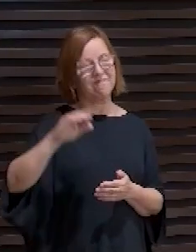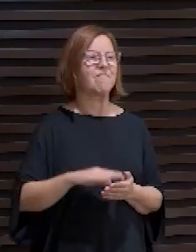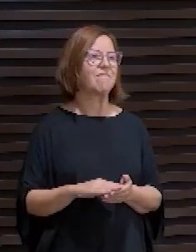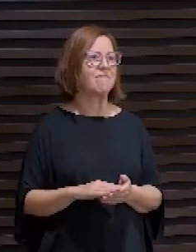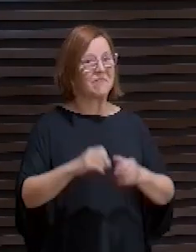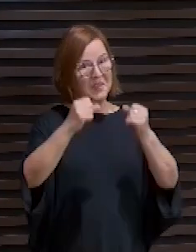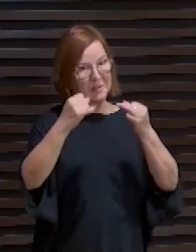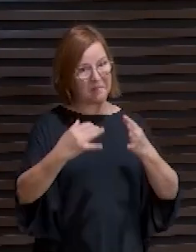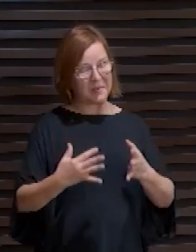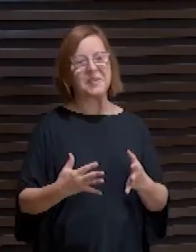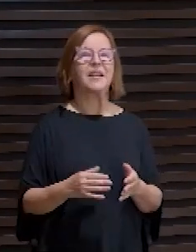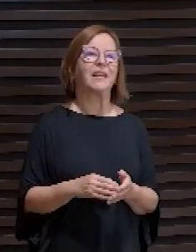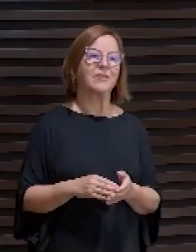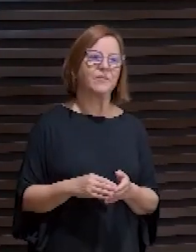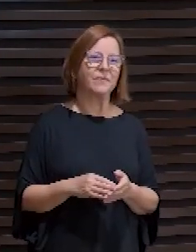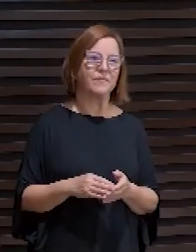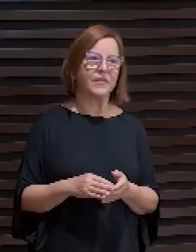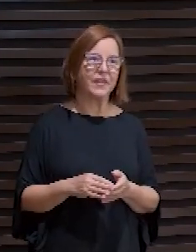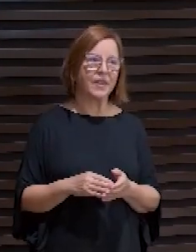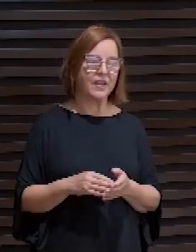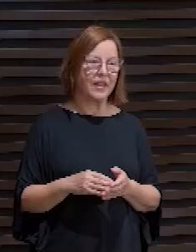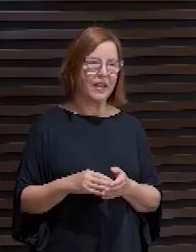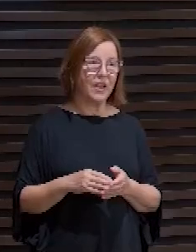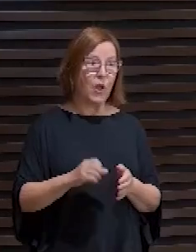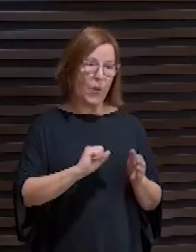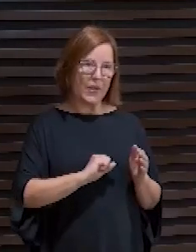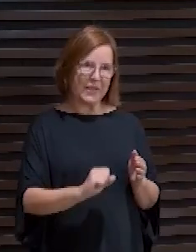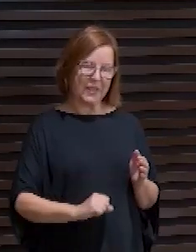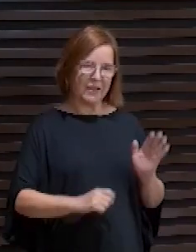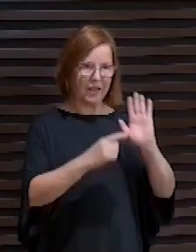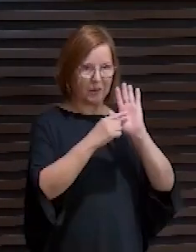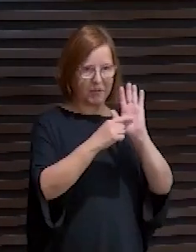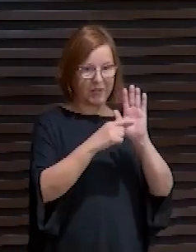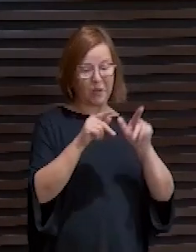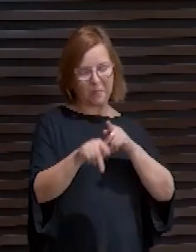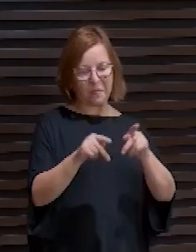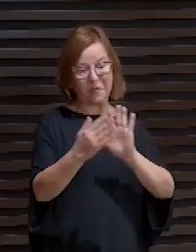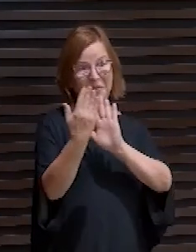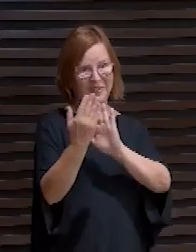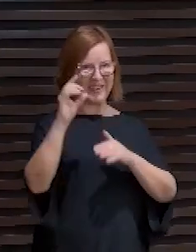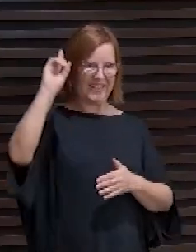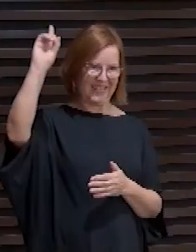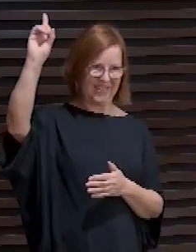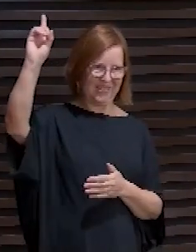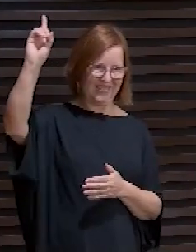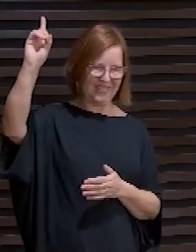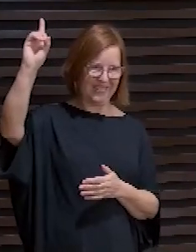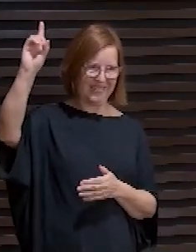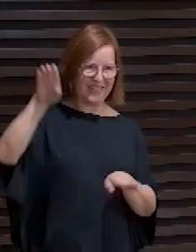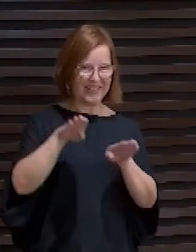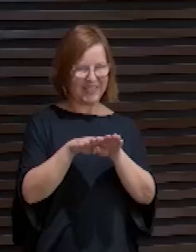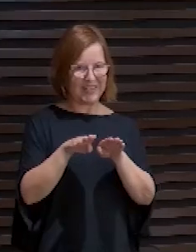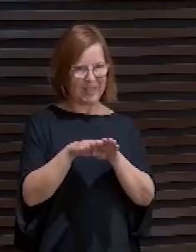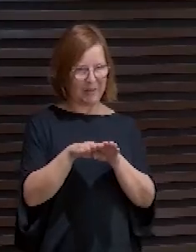fazia que eles conversassem. O sacerdote representava o povo diante de Deus. E também